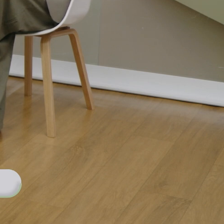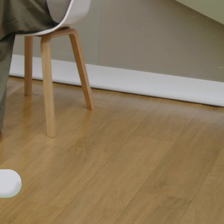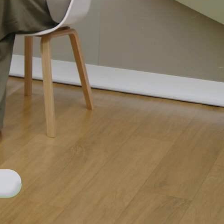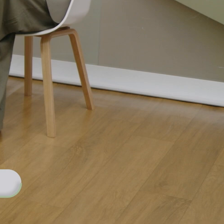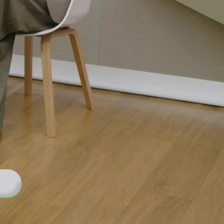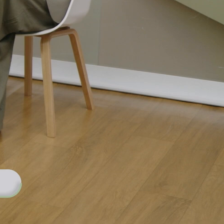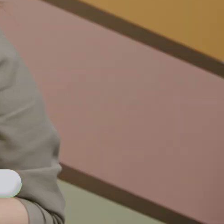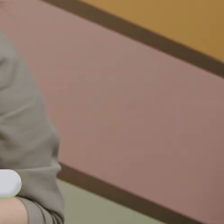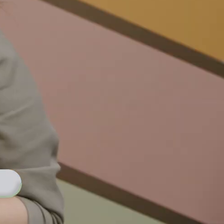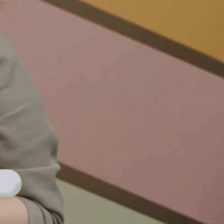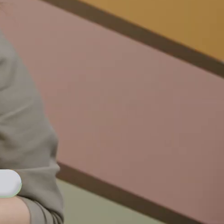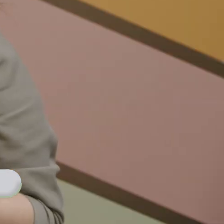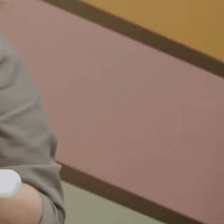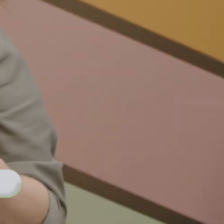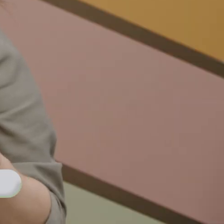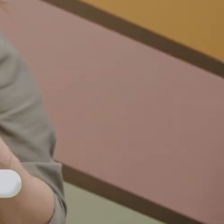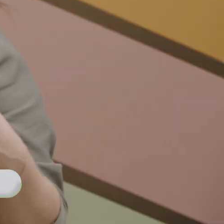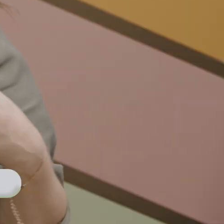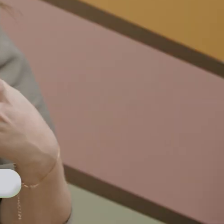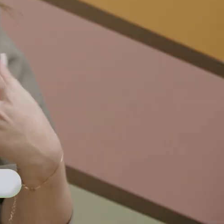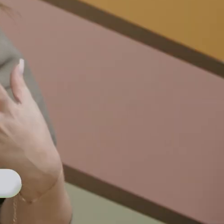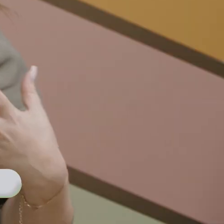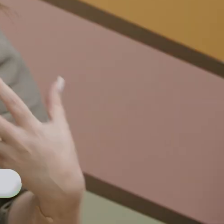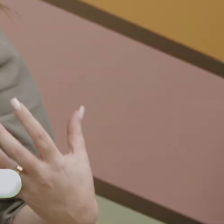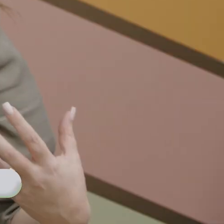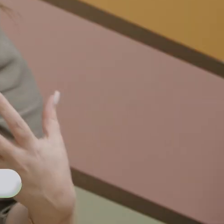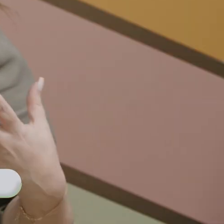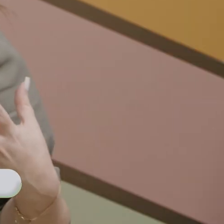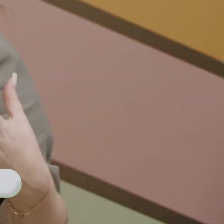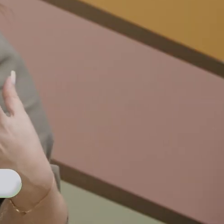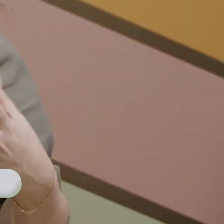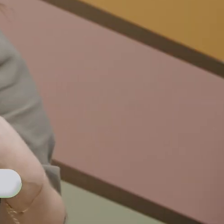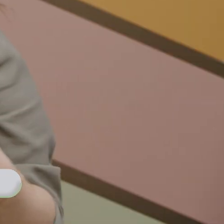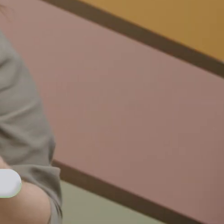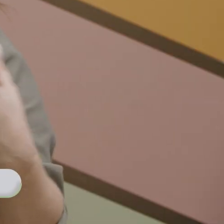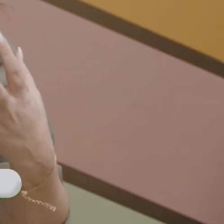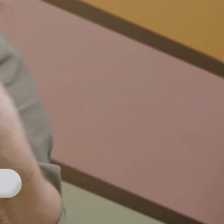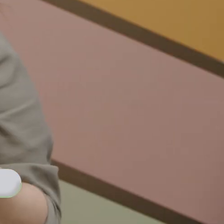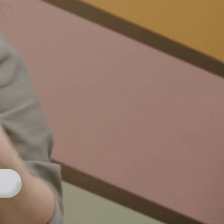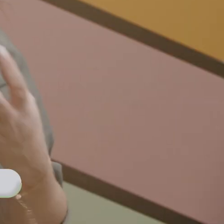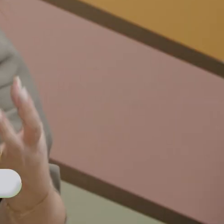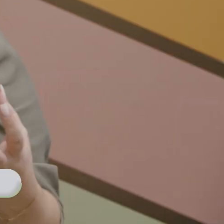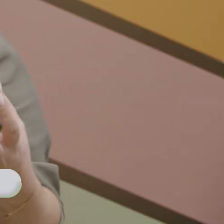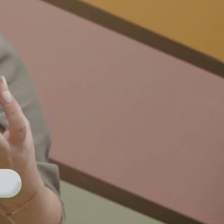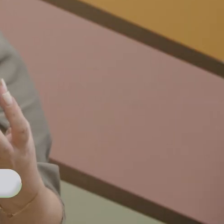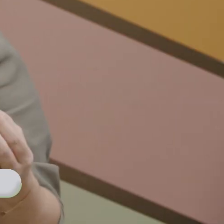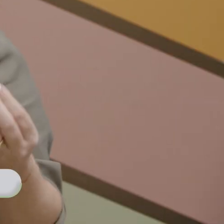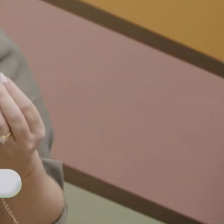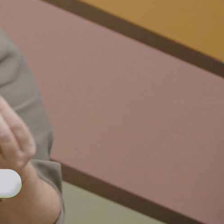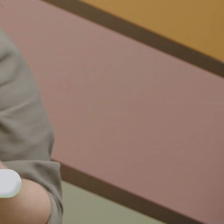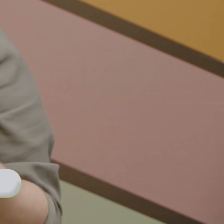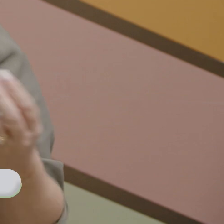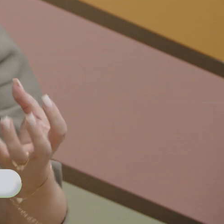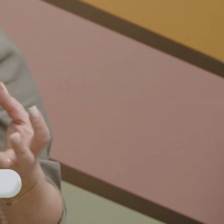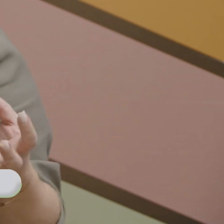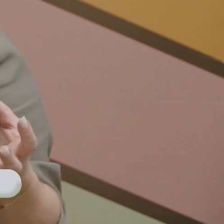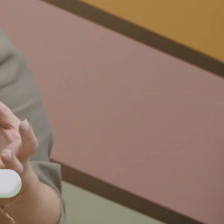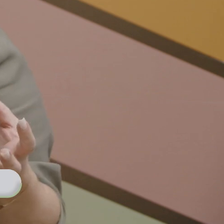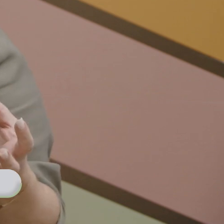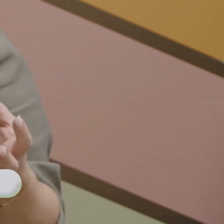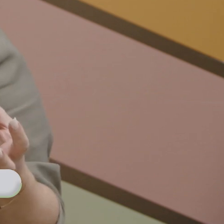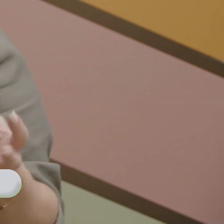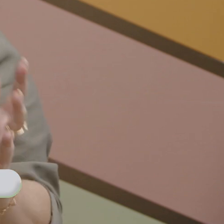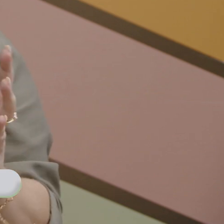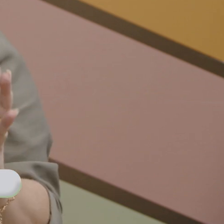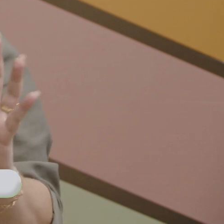exemplo, que é algo que agrega saúde mental, a esse tempo para si, que às vezes a pessoa pensa, tempo para si é um mês de férias. E às vezes a gente não vai ter